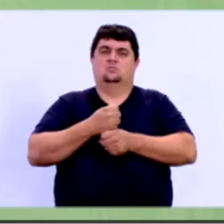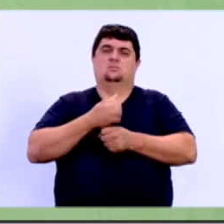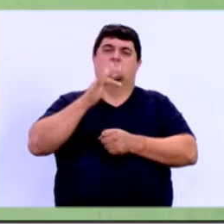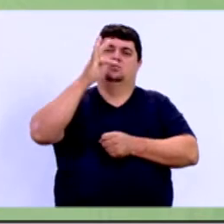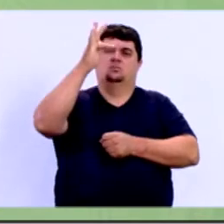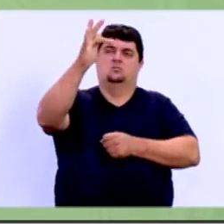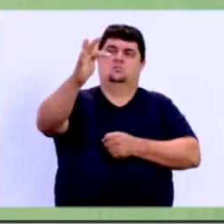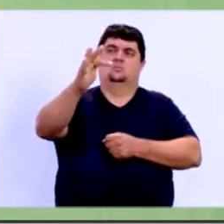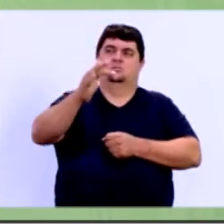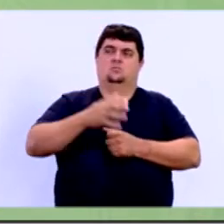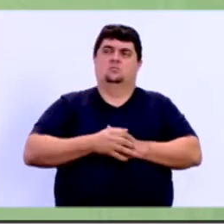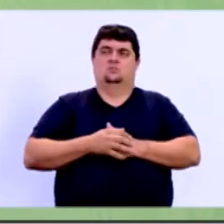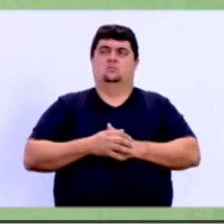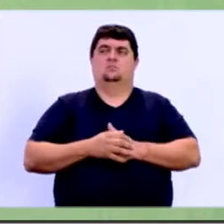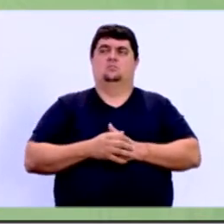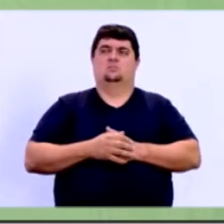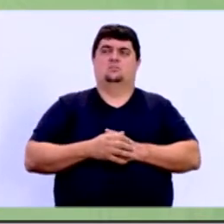anos.